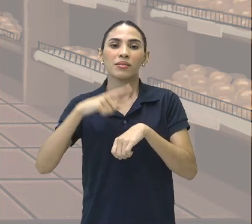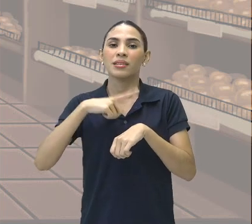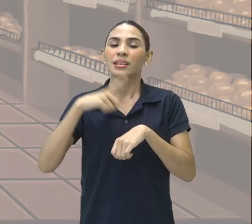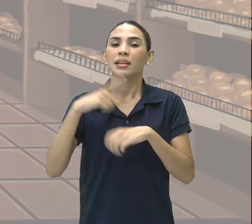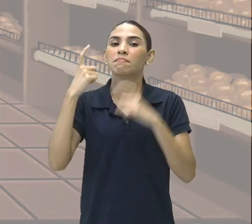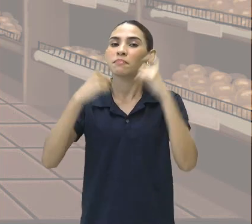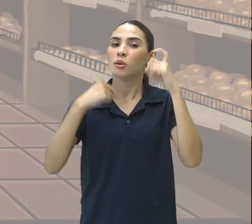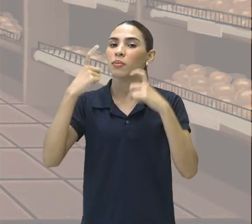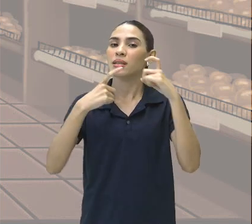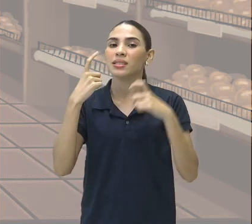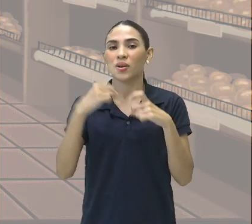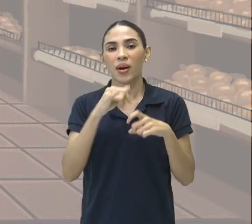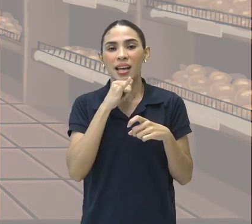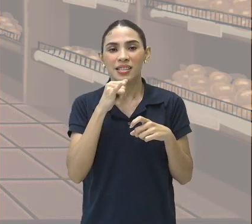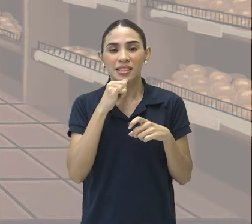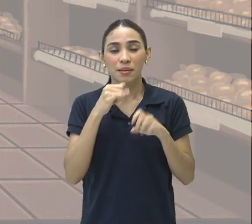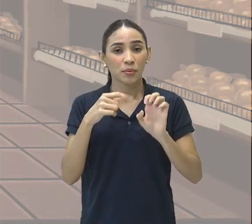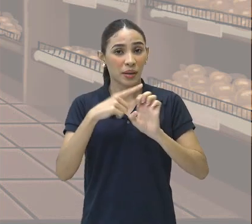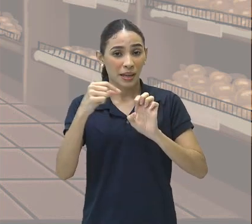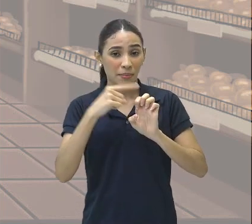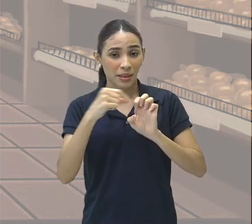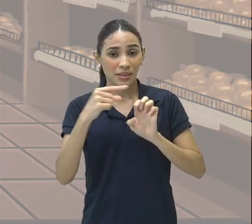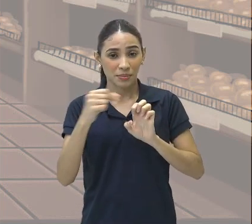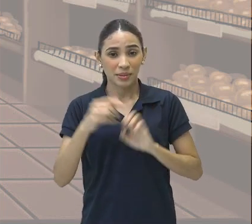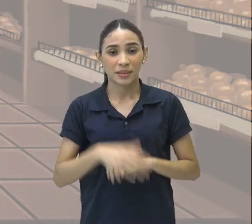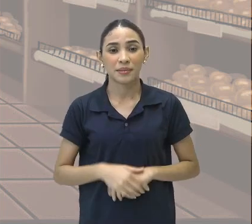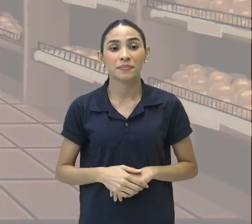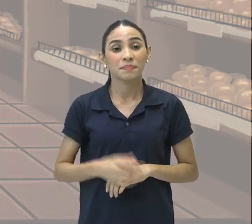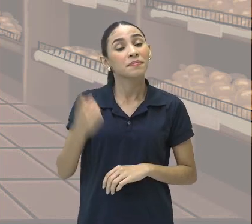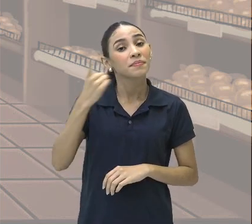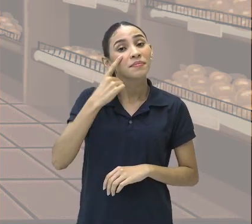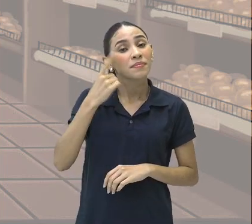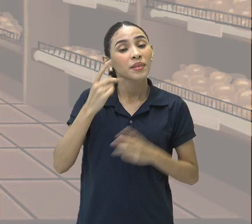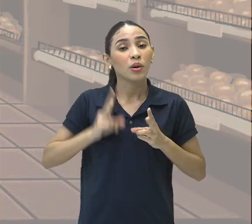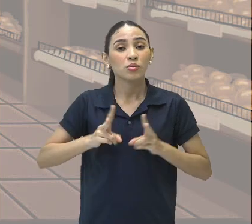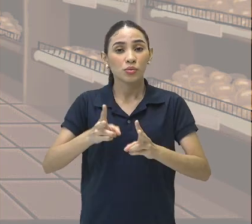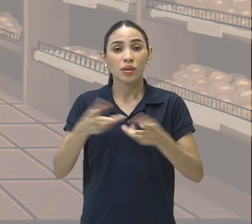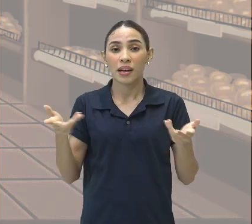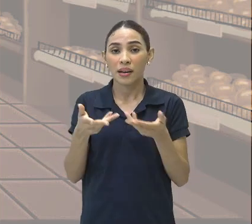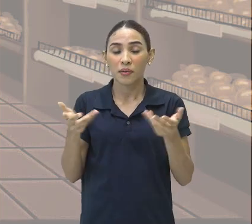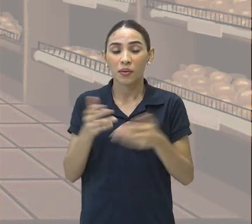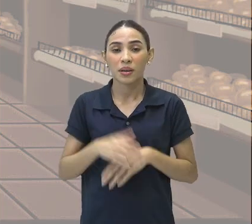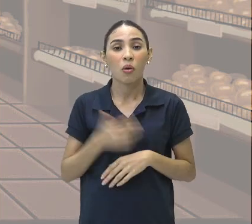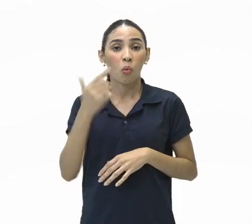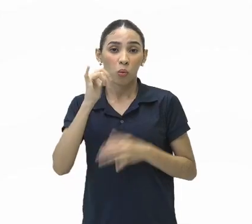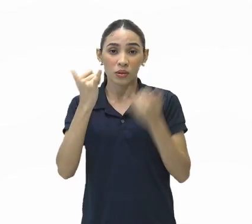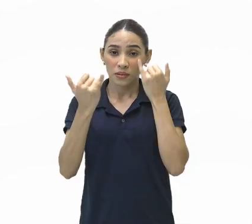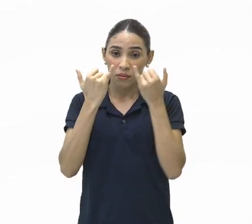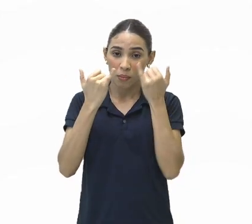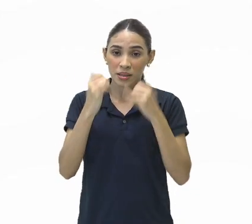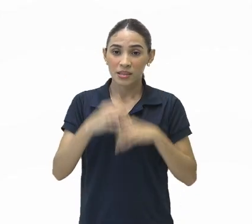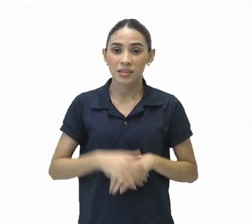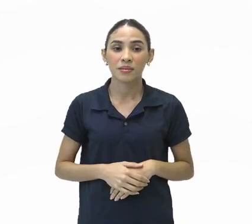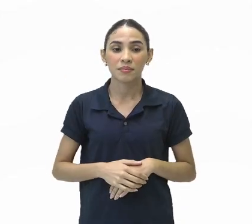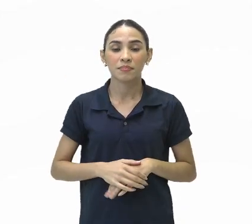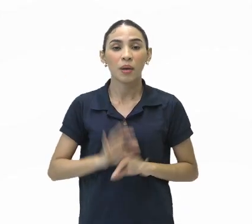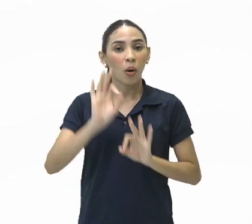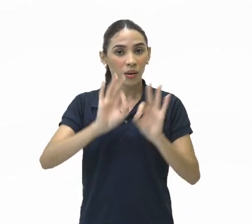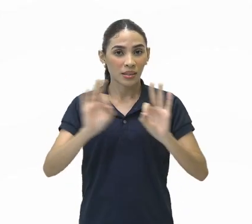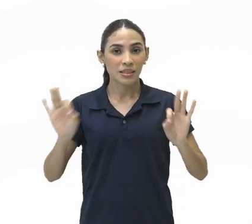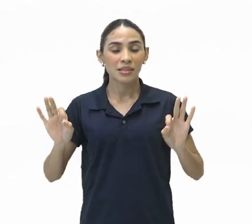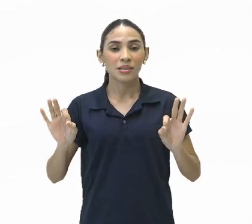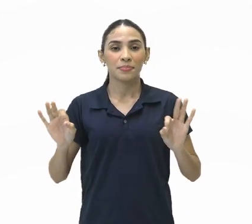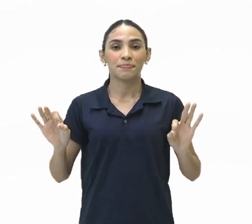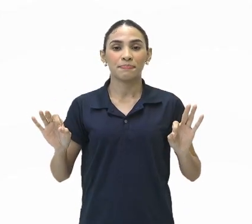uma preocupação com a questão do empreendimento, né? Vamos continuar verificando mais alguns dados, né, enquanto eu faço os últimos preparativos